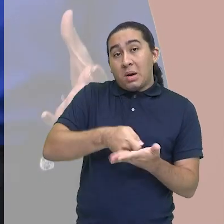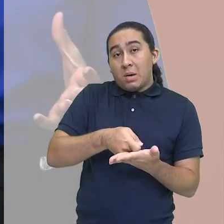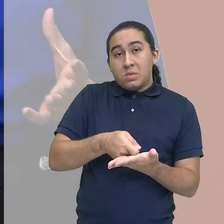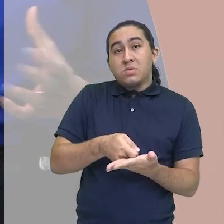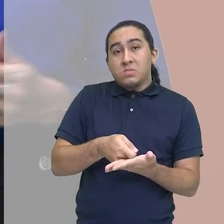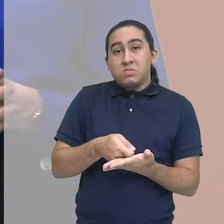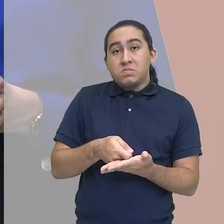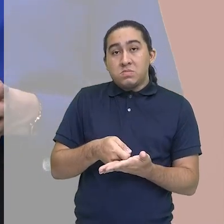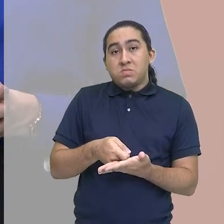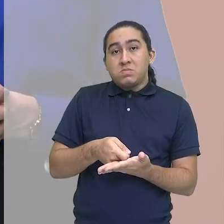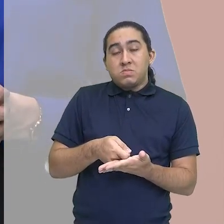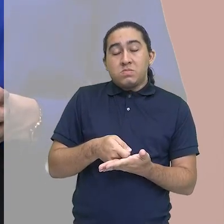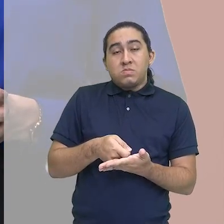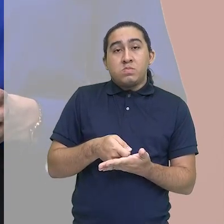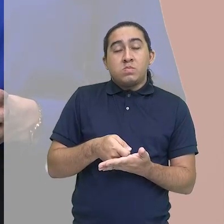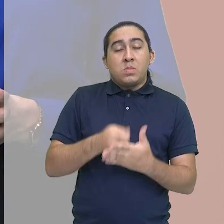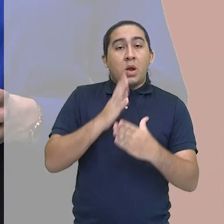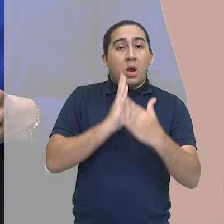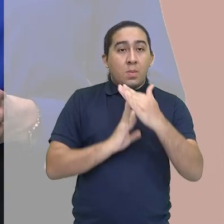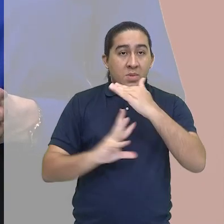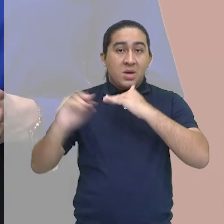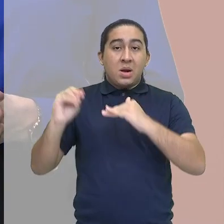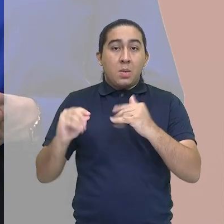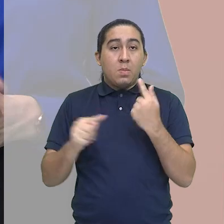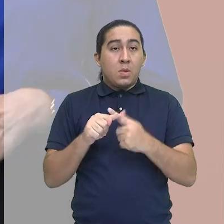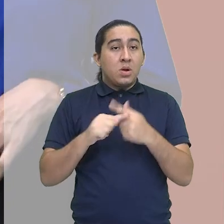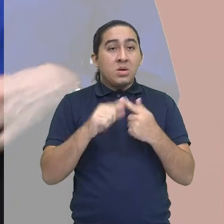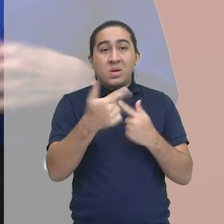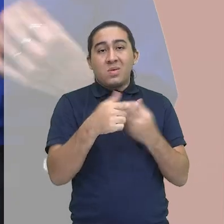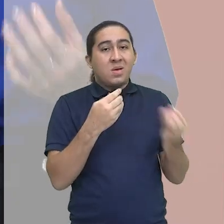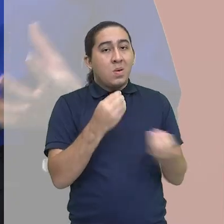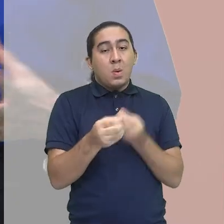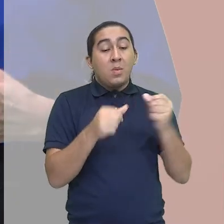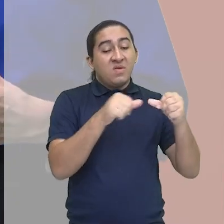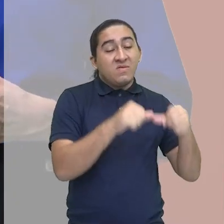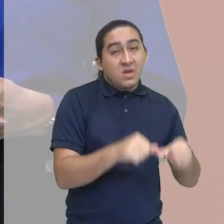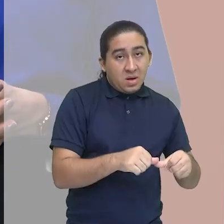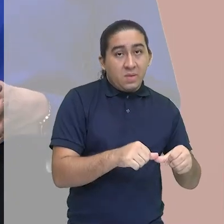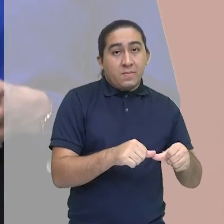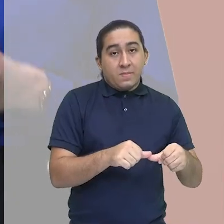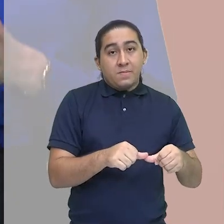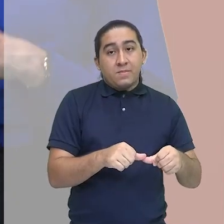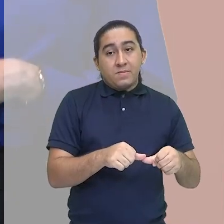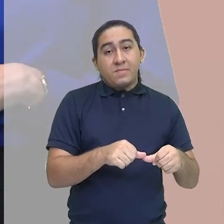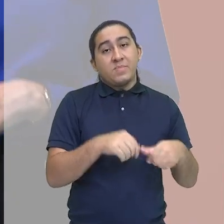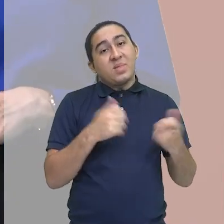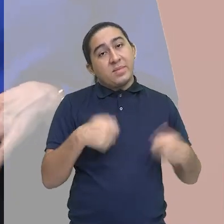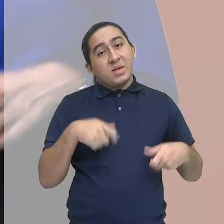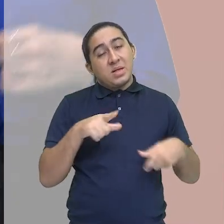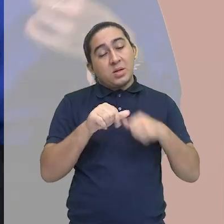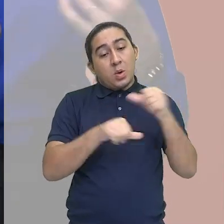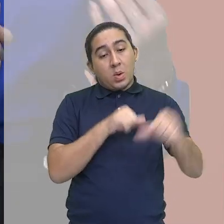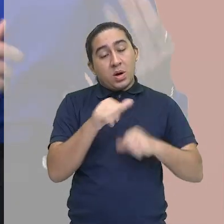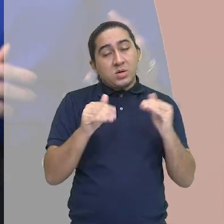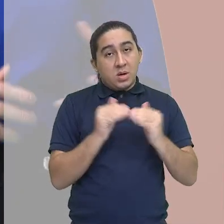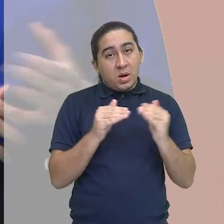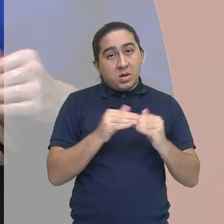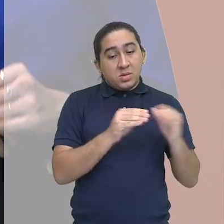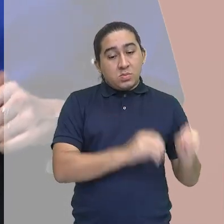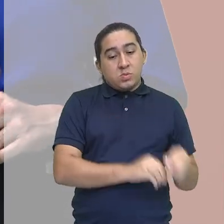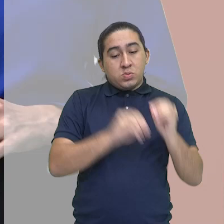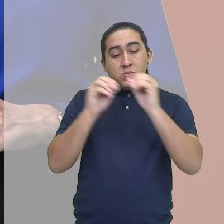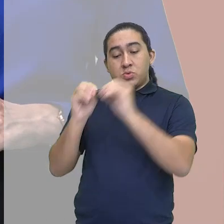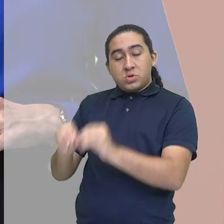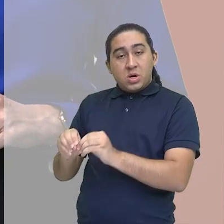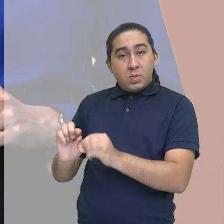tem mais condições de ficar ali naquele local, né, até que tudo se restabeleça. Então, você acaba sendo forçado a se mudar para uma